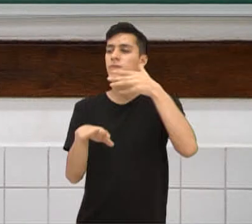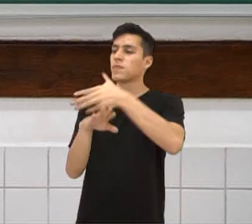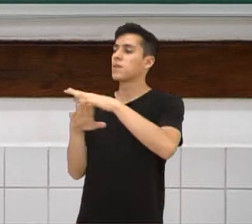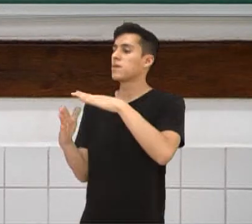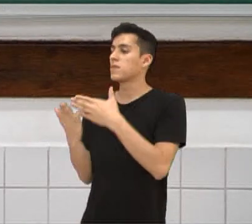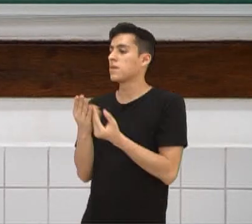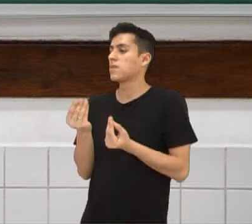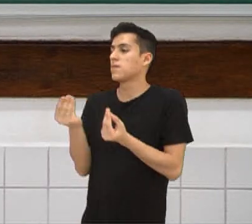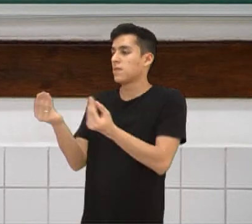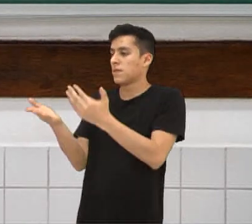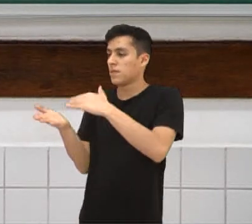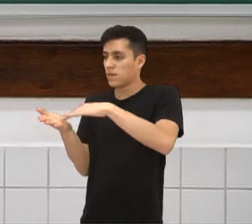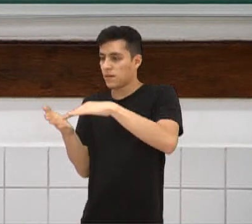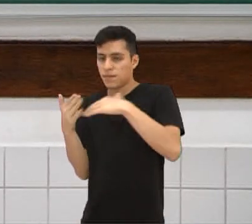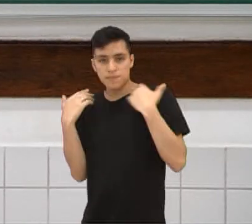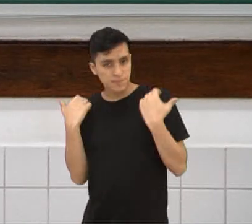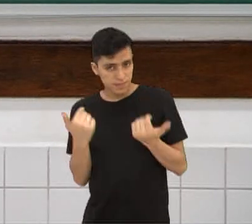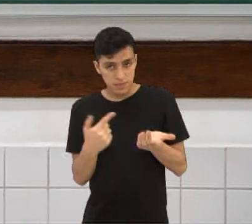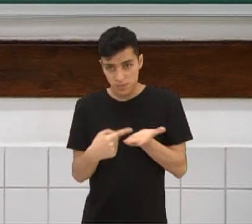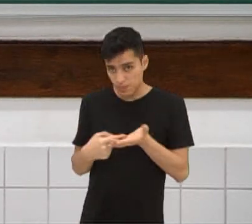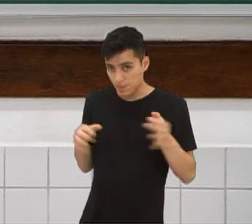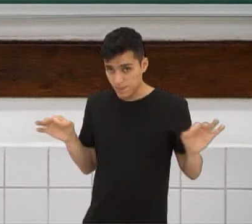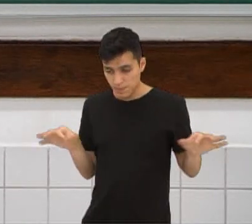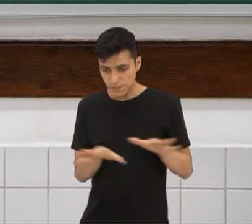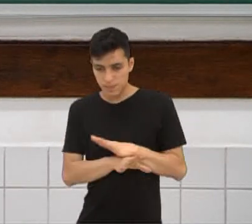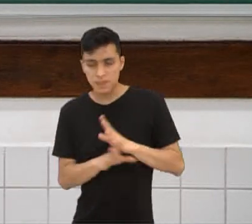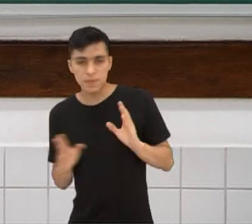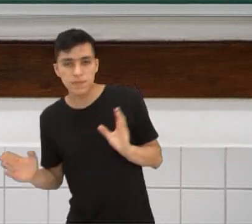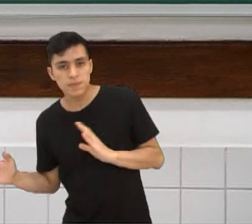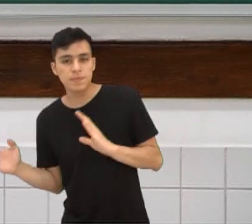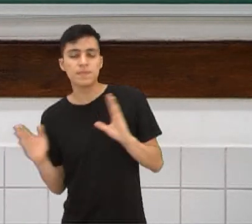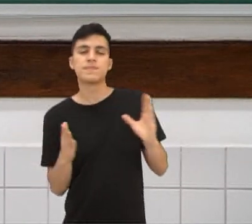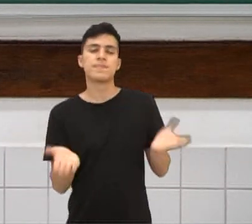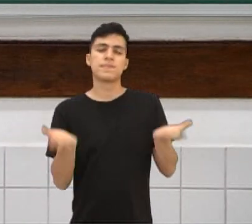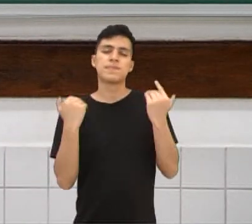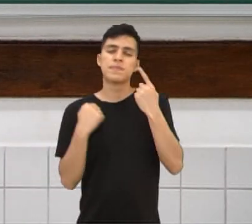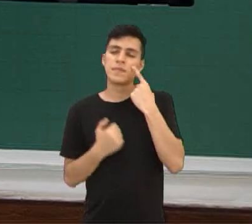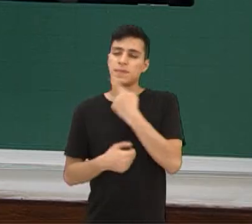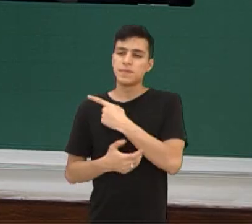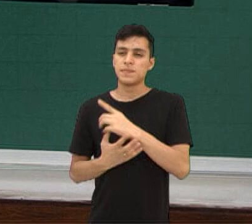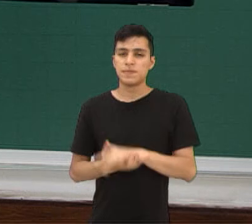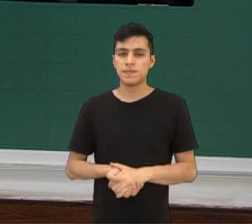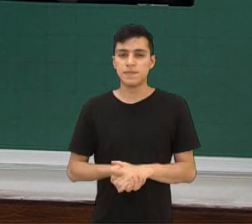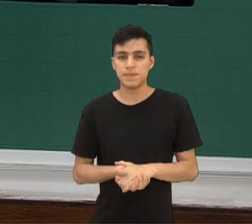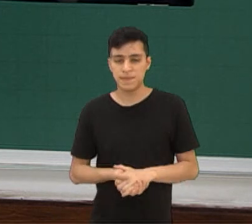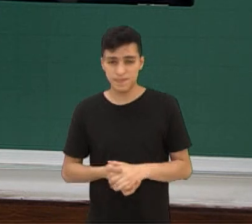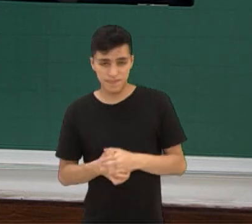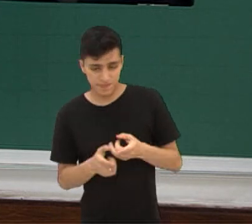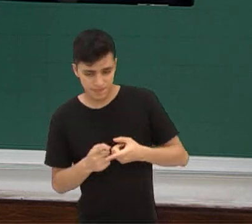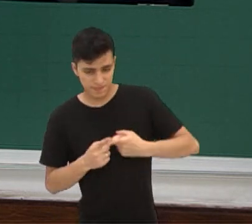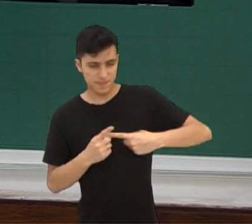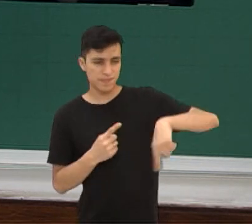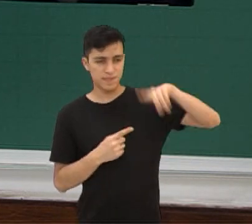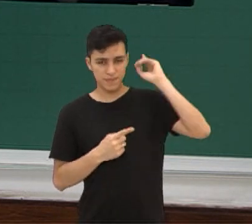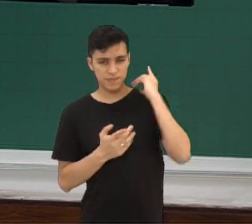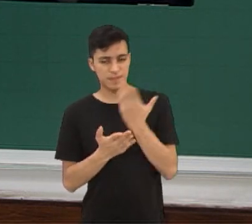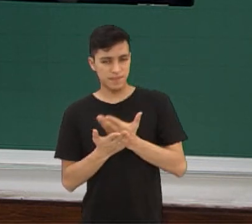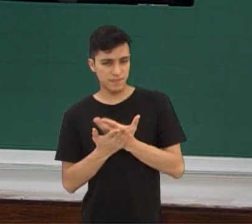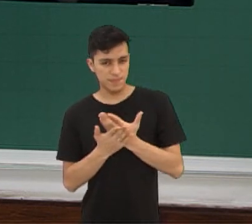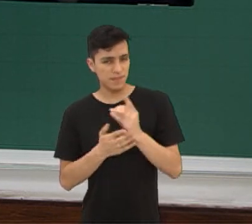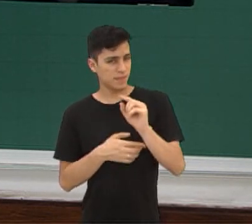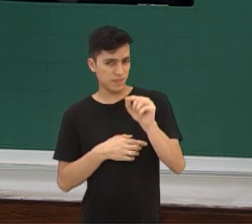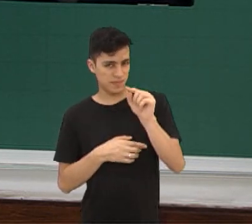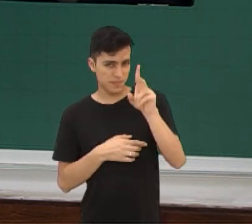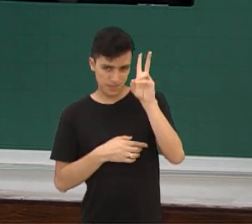seu colégio. Combinado? Então tá combinado. A ver, o que foi que a gente viu na aula passada? Se acuerdam?